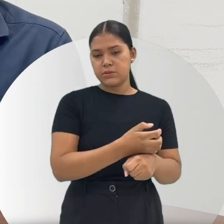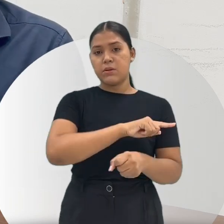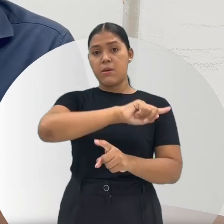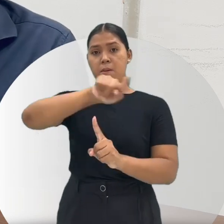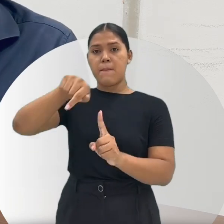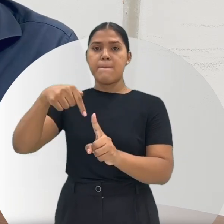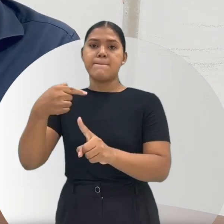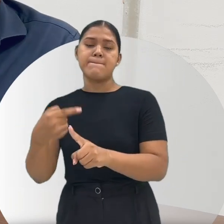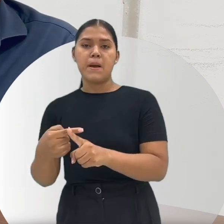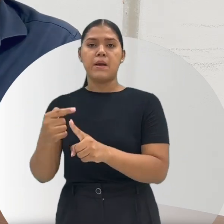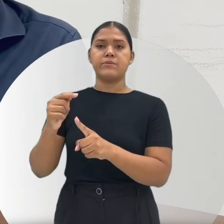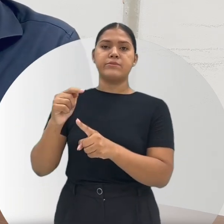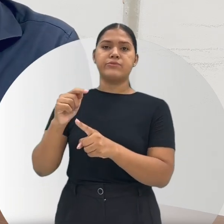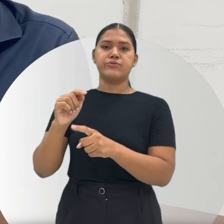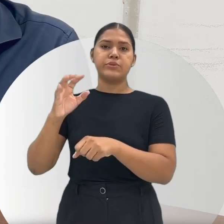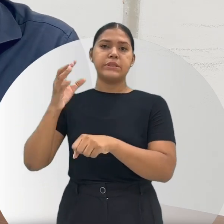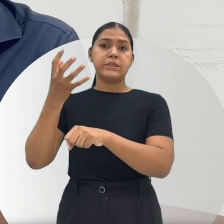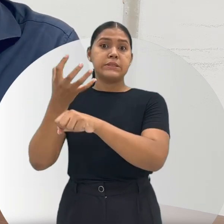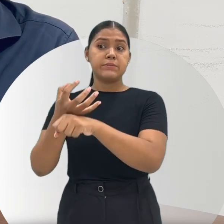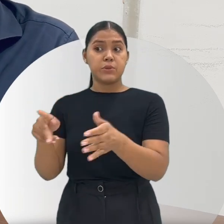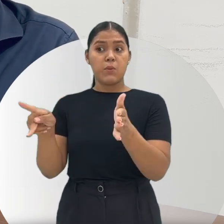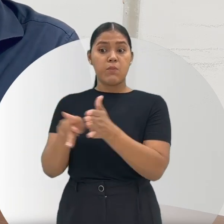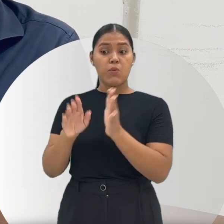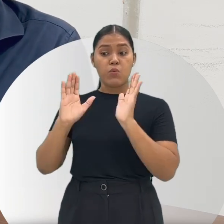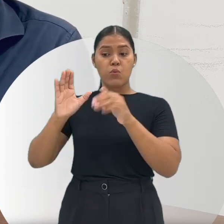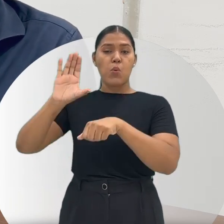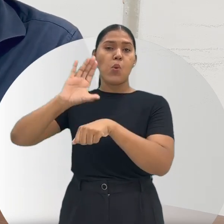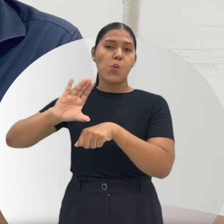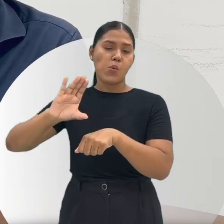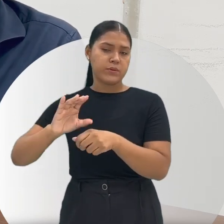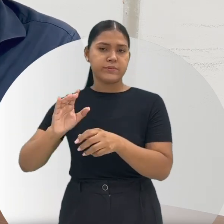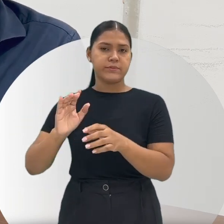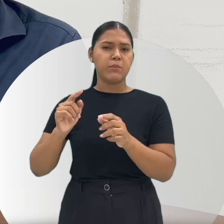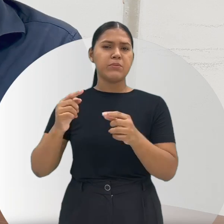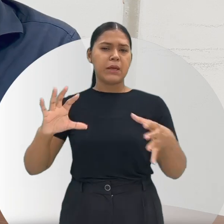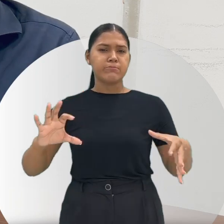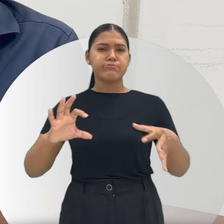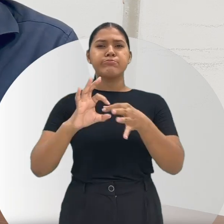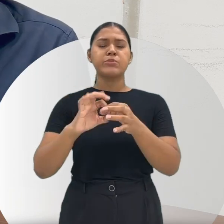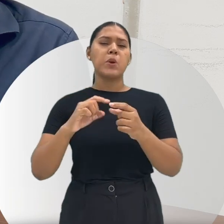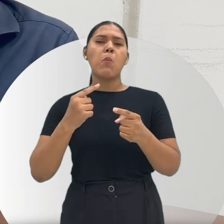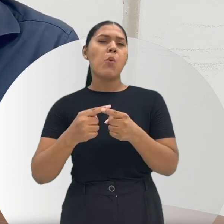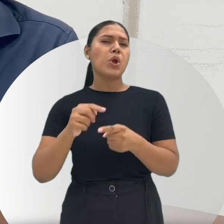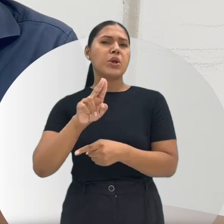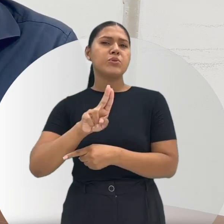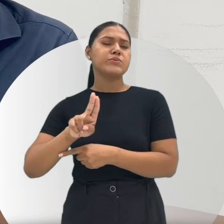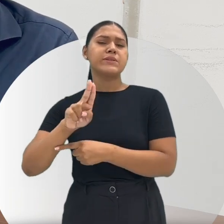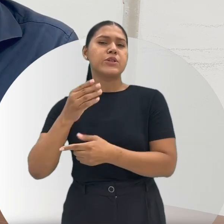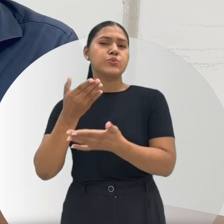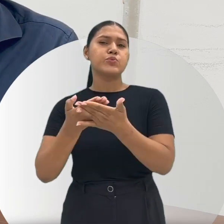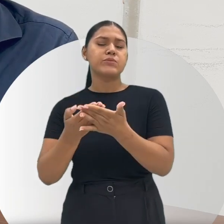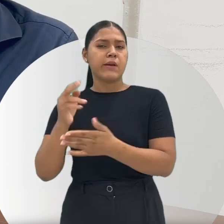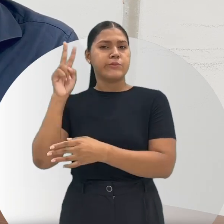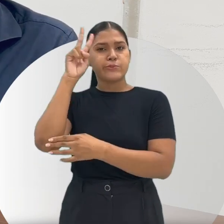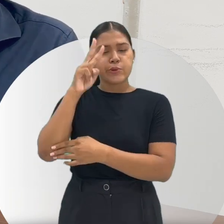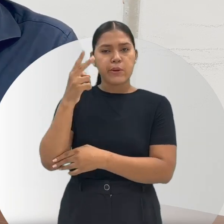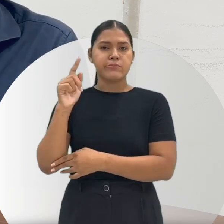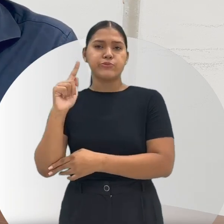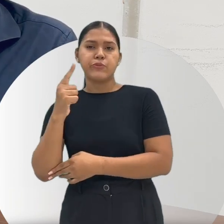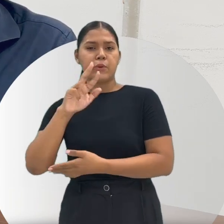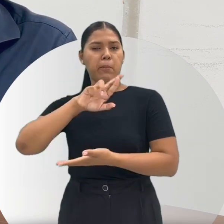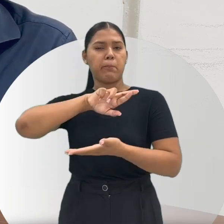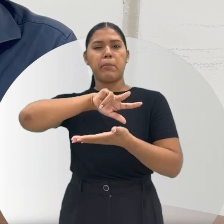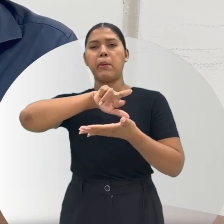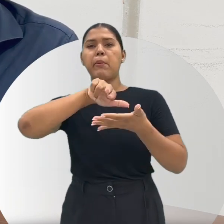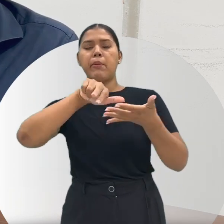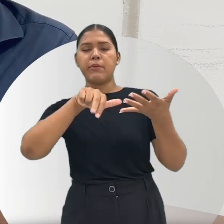da física, o porquê da história no seu contexto. Isso vai fazer com que ele se sinta como realmente parte